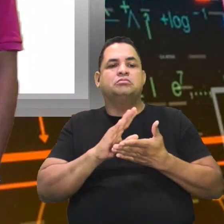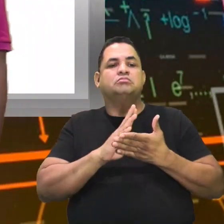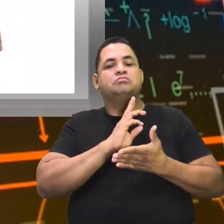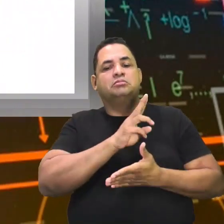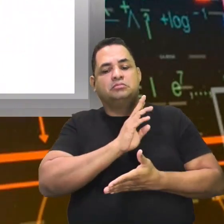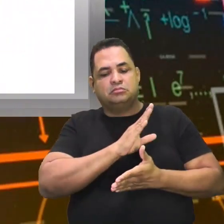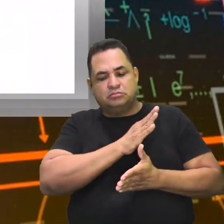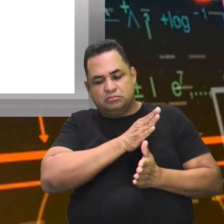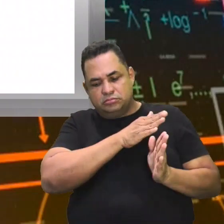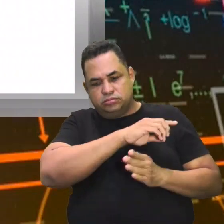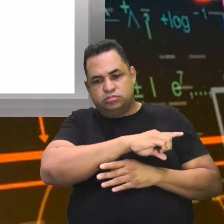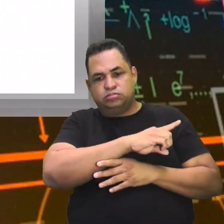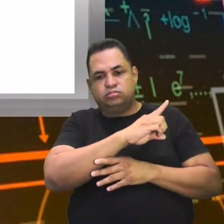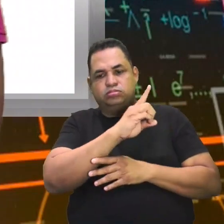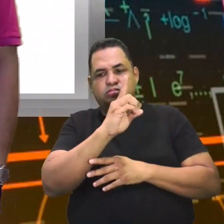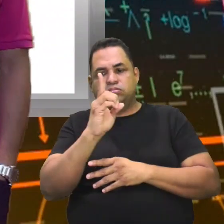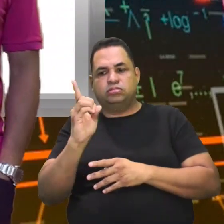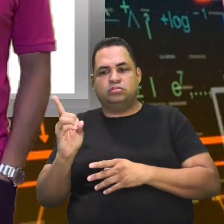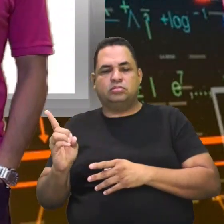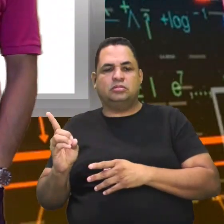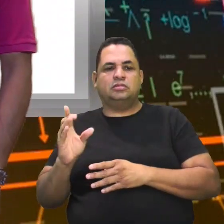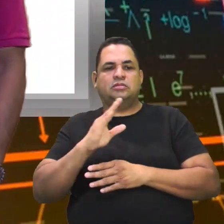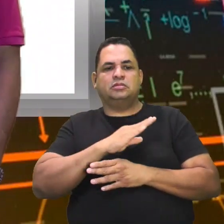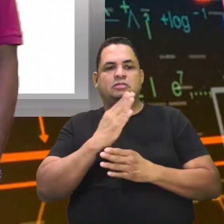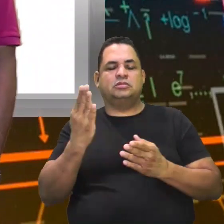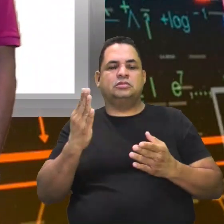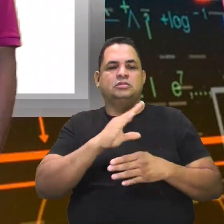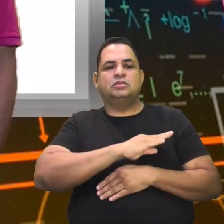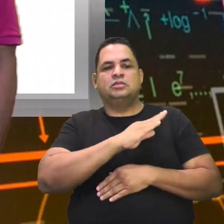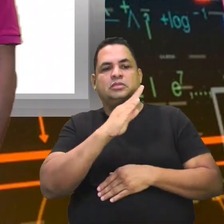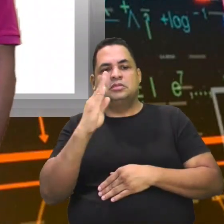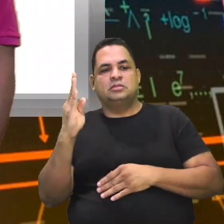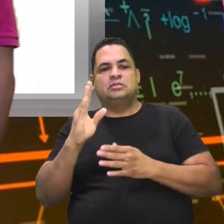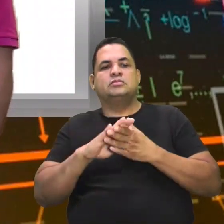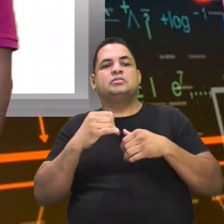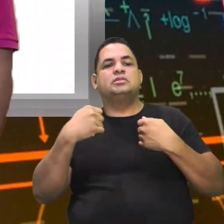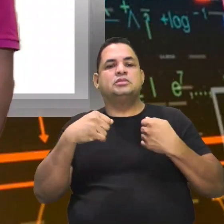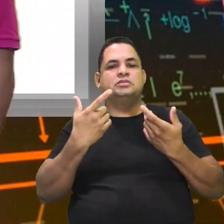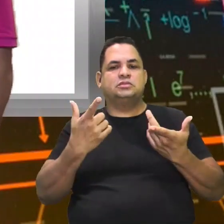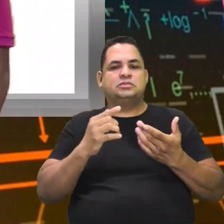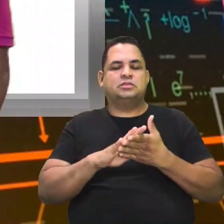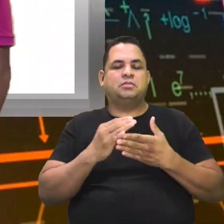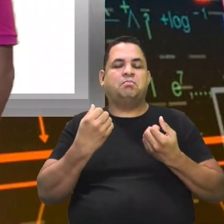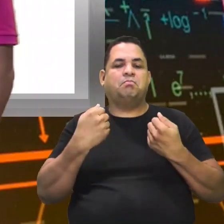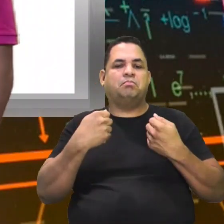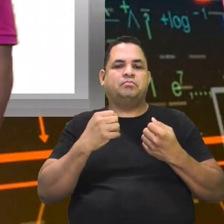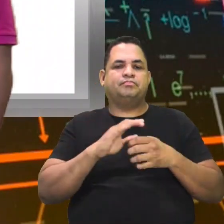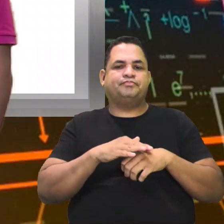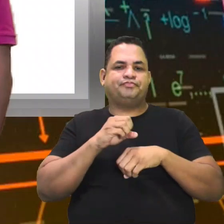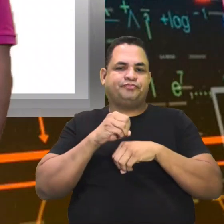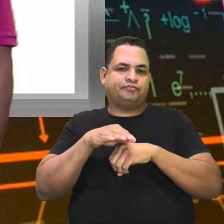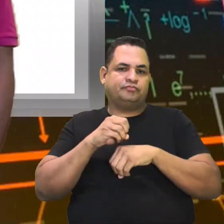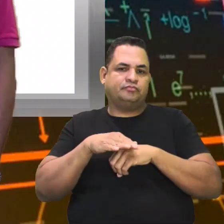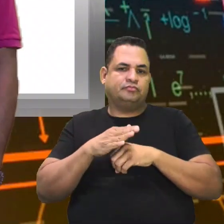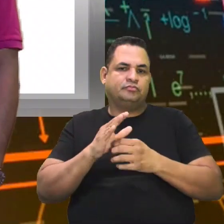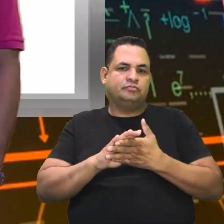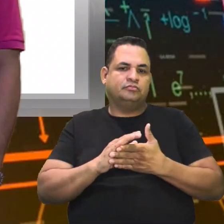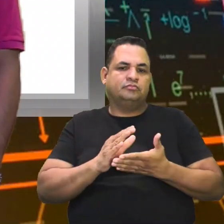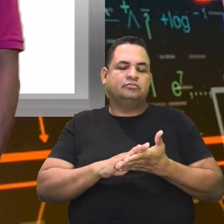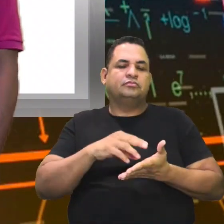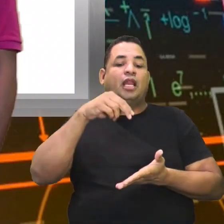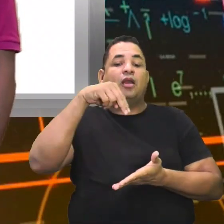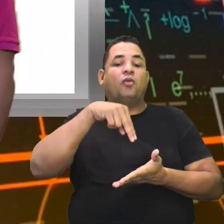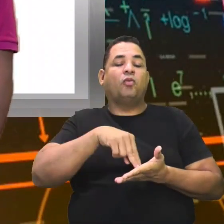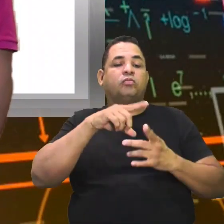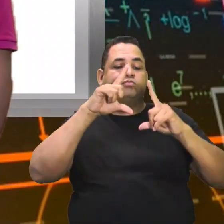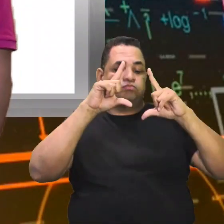longo do dia, né? Então, eu posso beber menos água, mas mais vezes. Ó, né? uma dica. Acorda